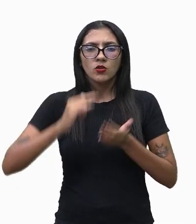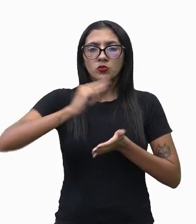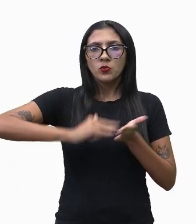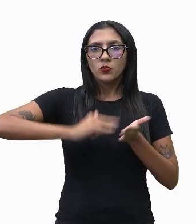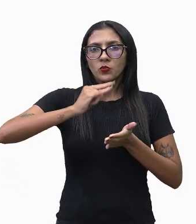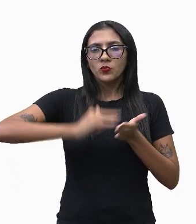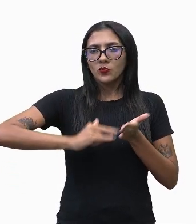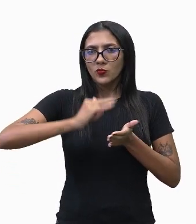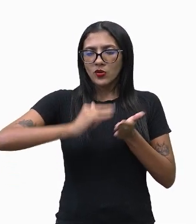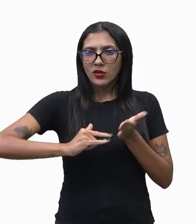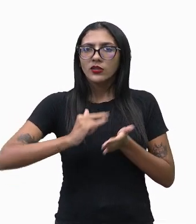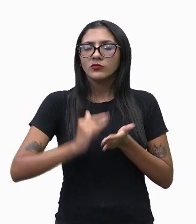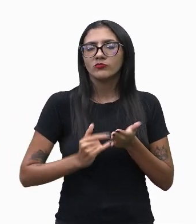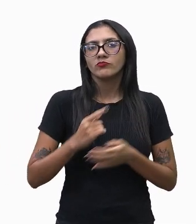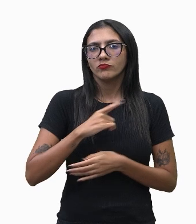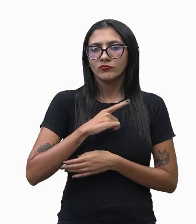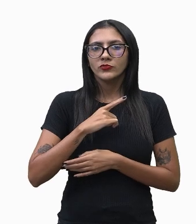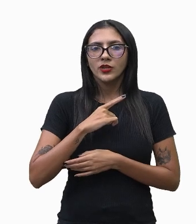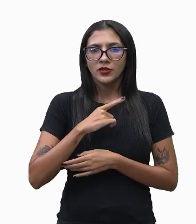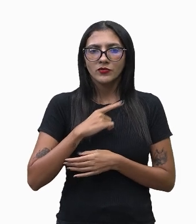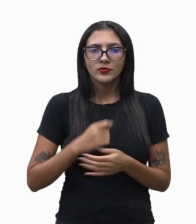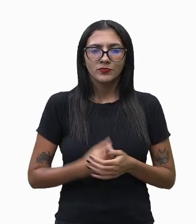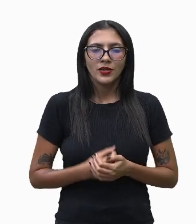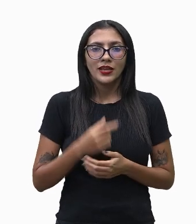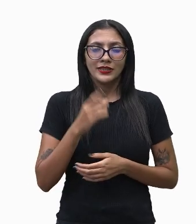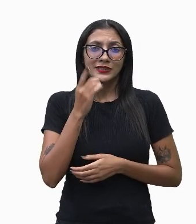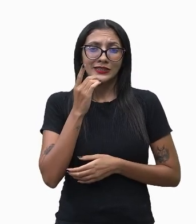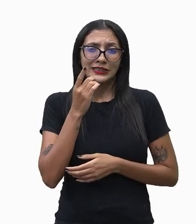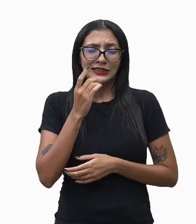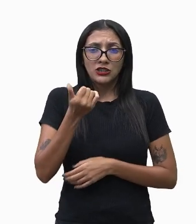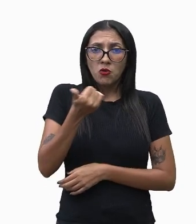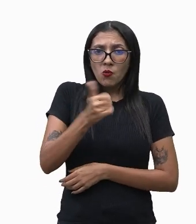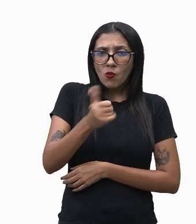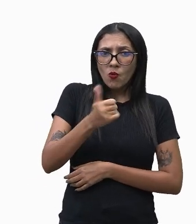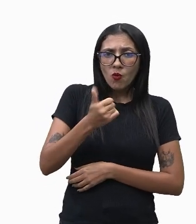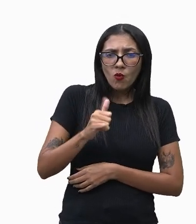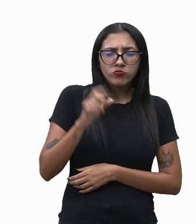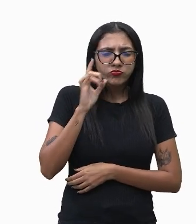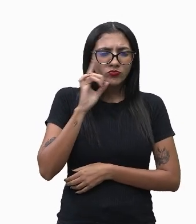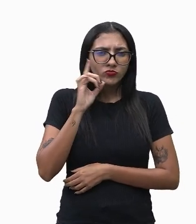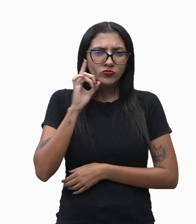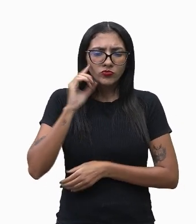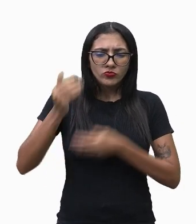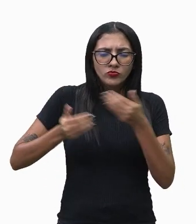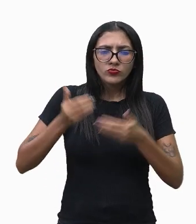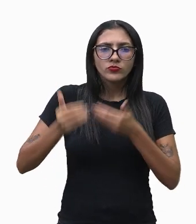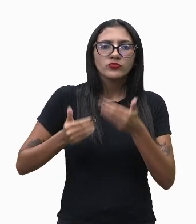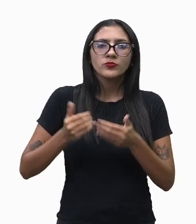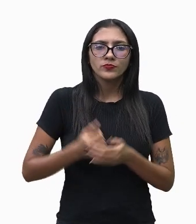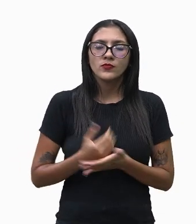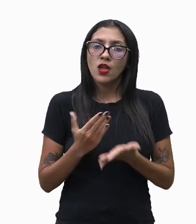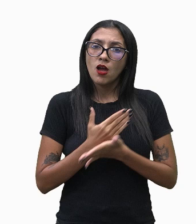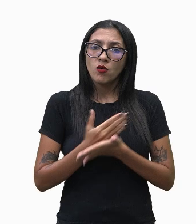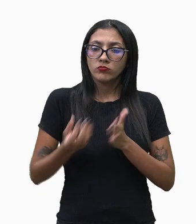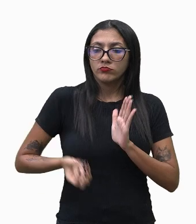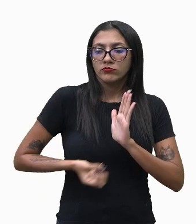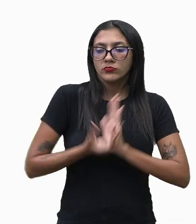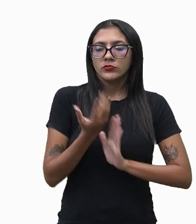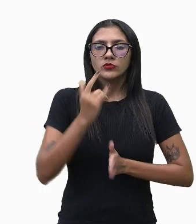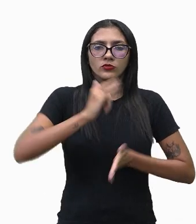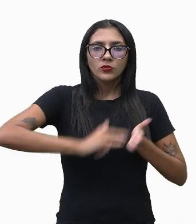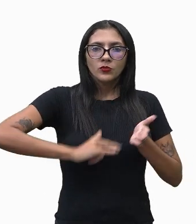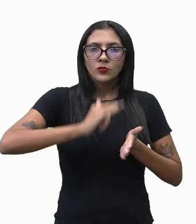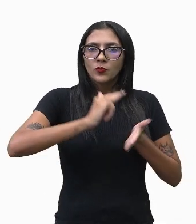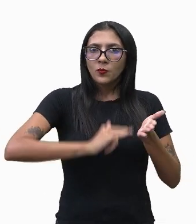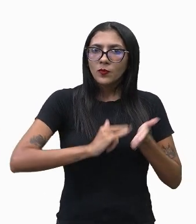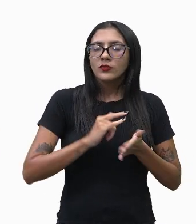aí, depois de 11 dias, né, de reunião, alguns documentos eles surgiram aí, né,